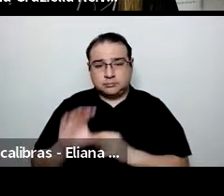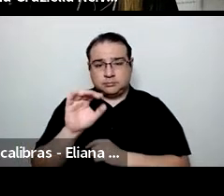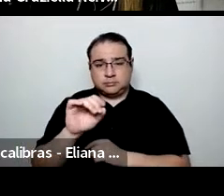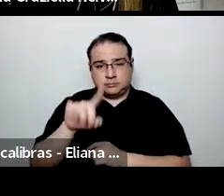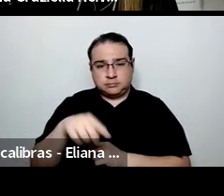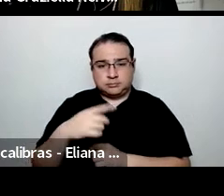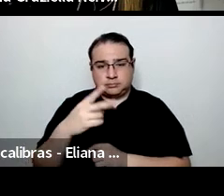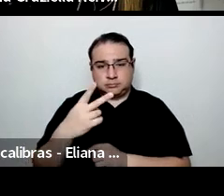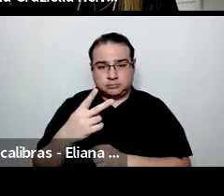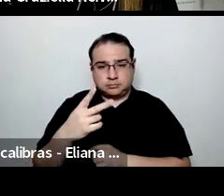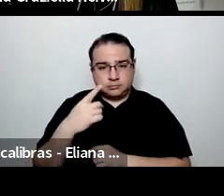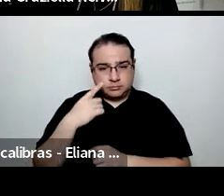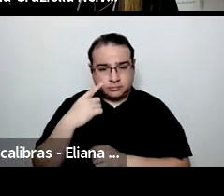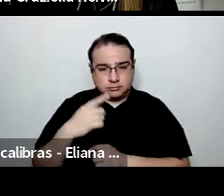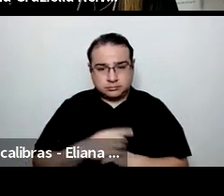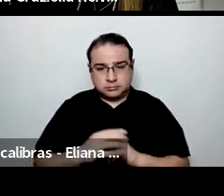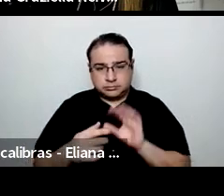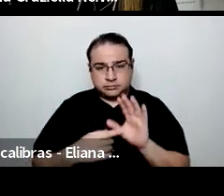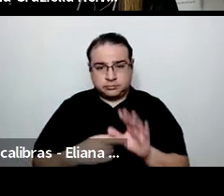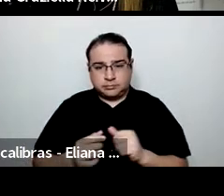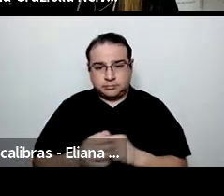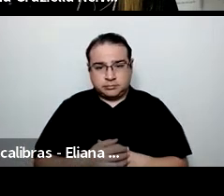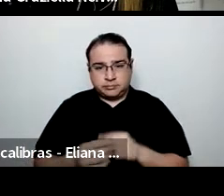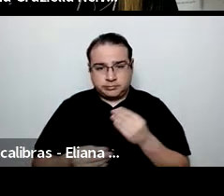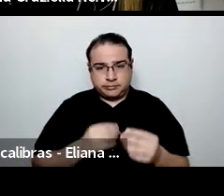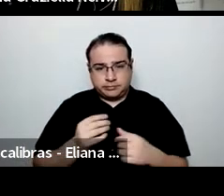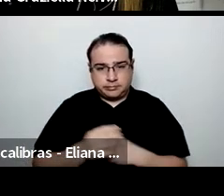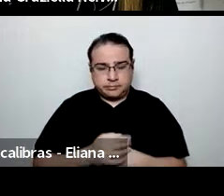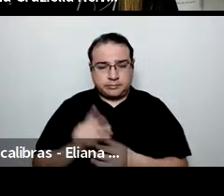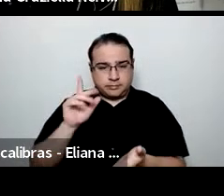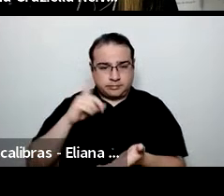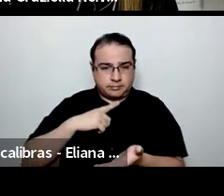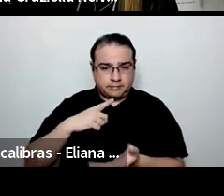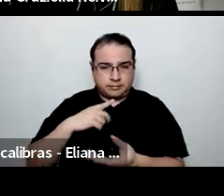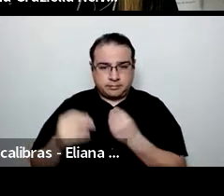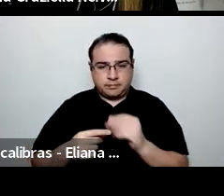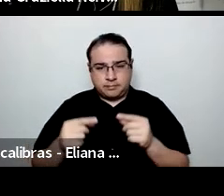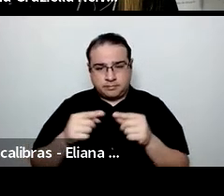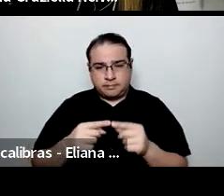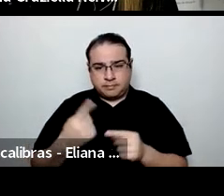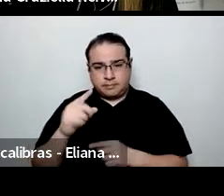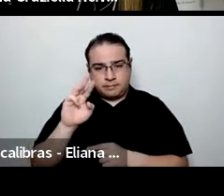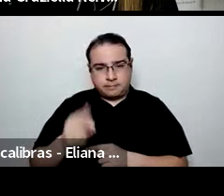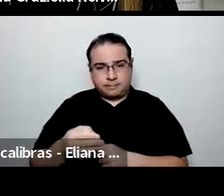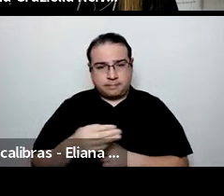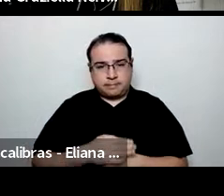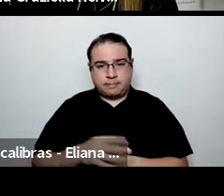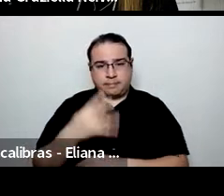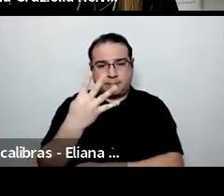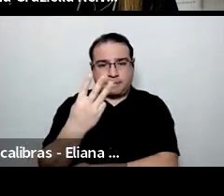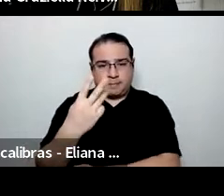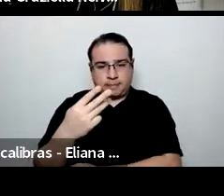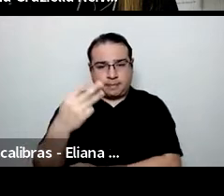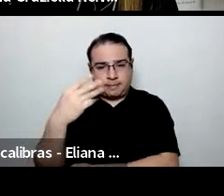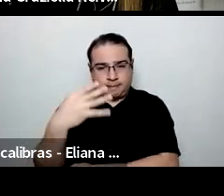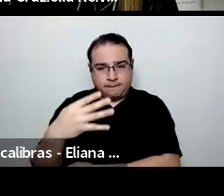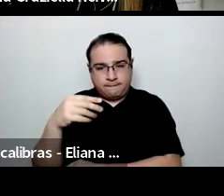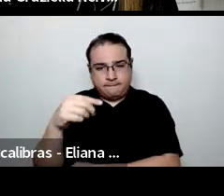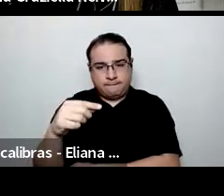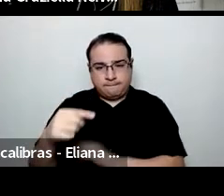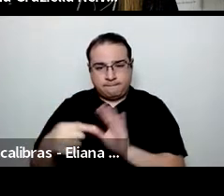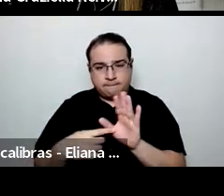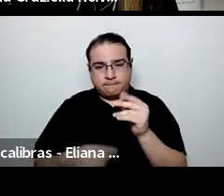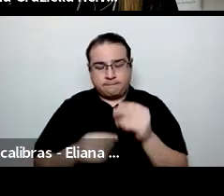0,2 por cento do total de despesas efetuadas e moto a 1 milhão 434 1258